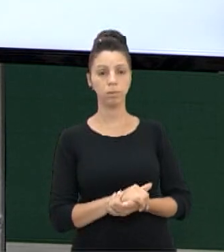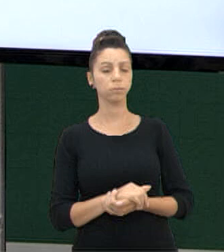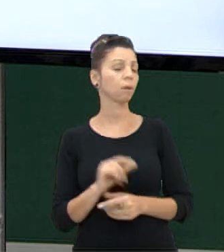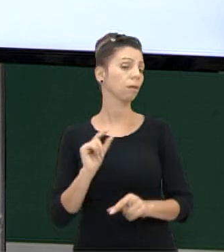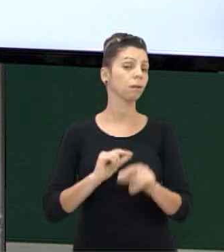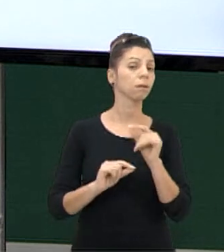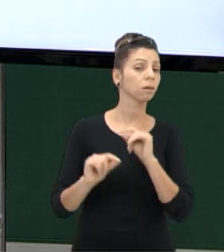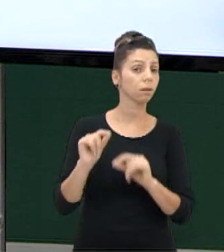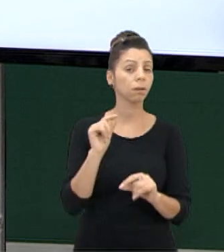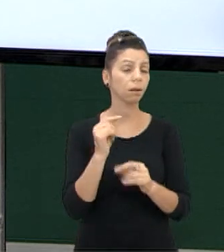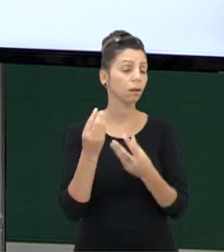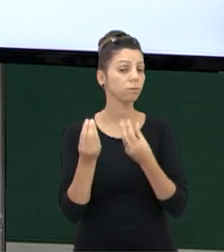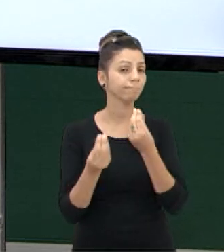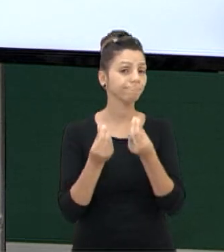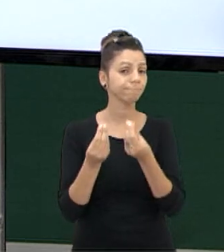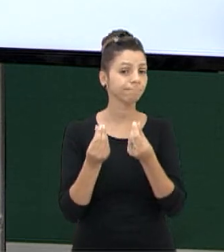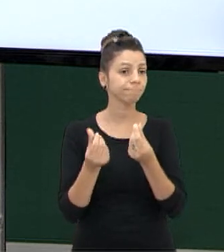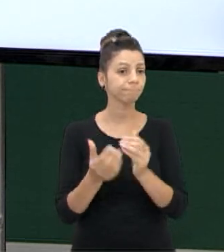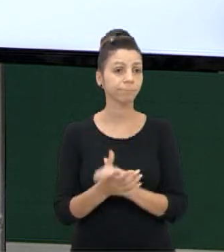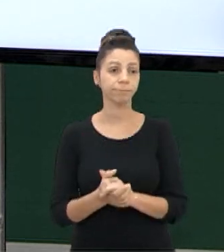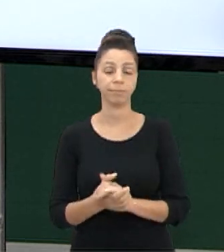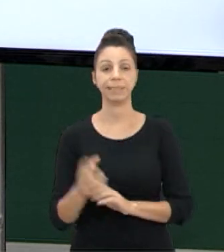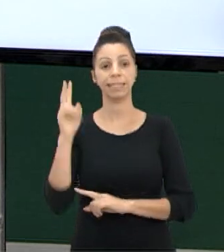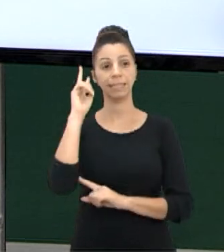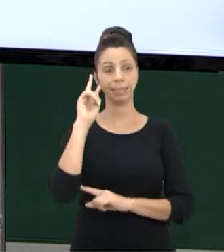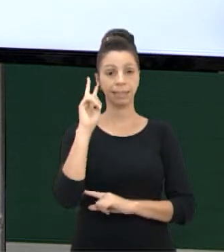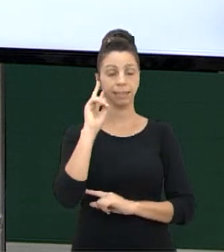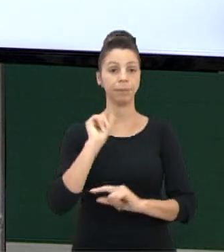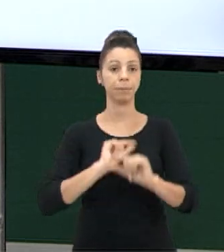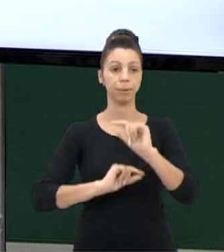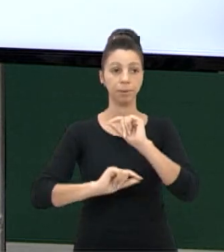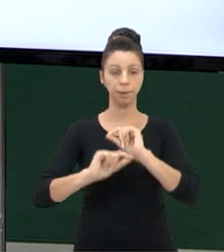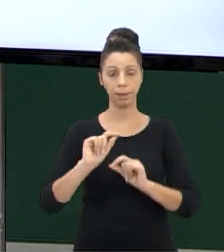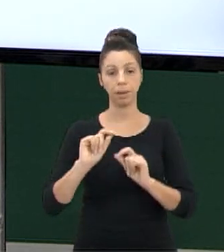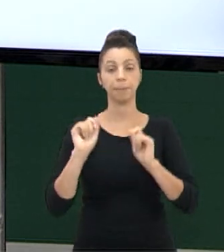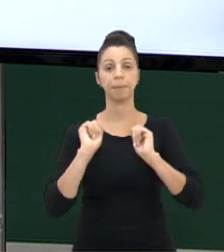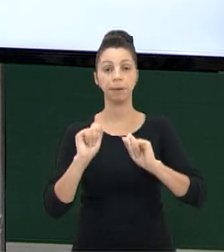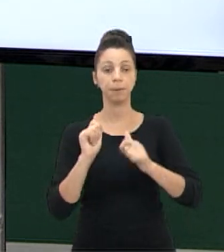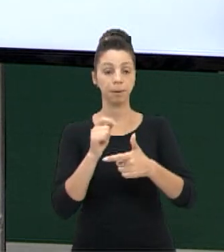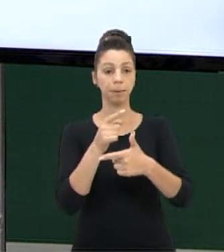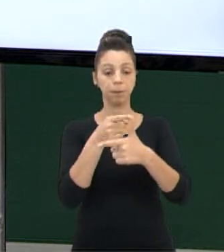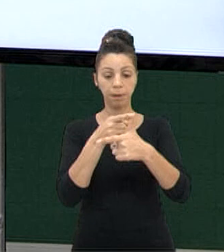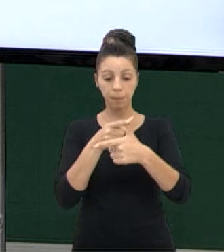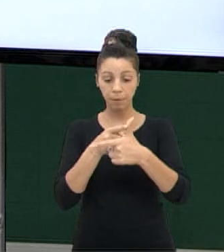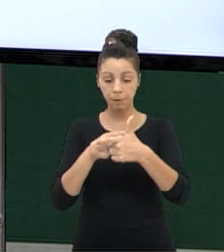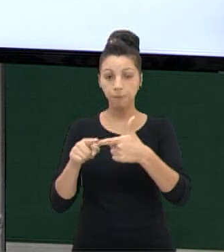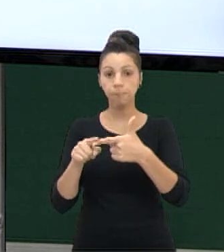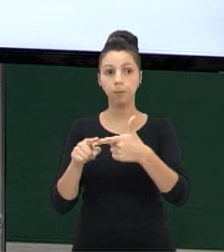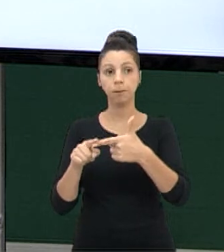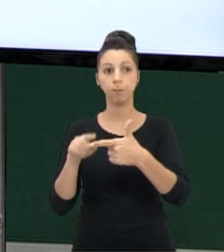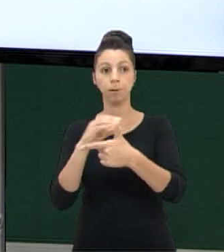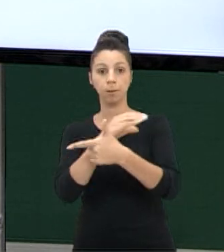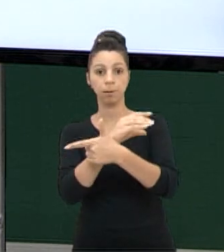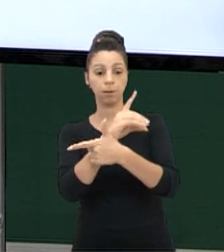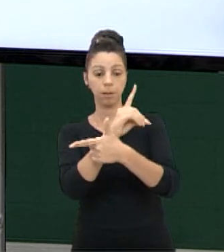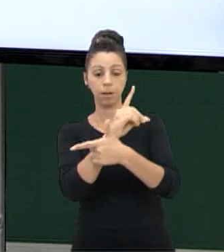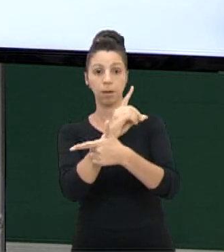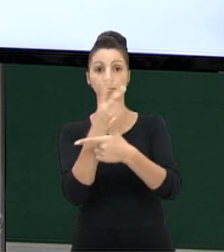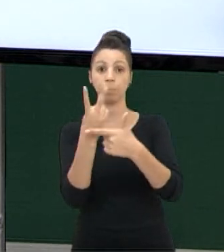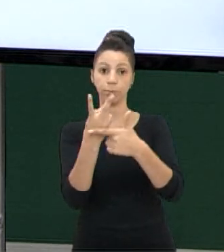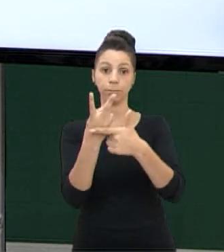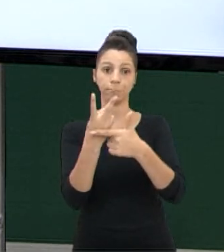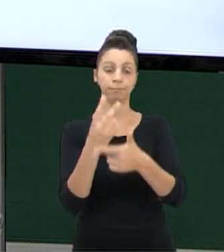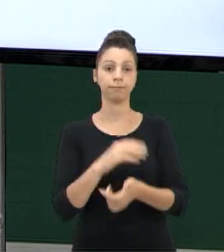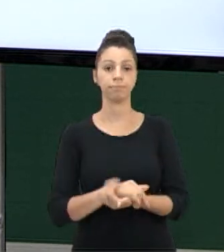é e como eu chego no ângulo inscrito. Lembrem, basta dividir o arco CD por 2. Bom, vamos tentar